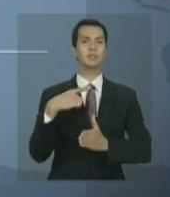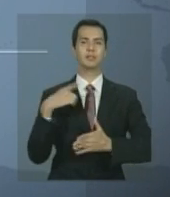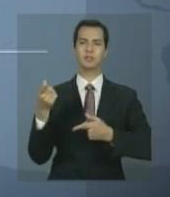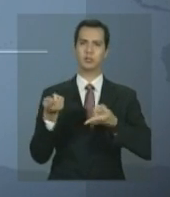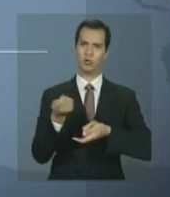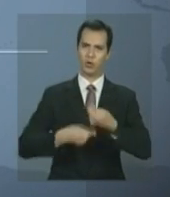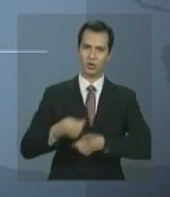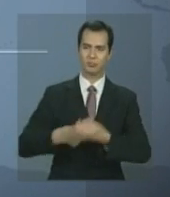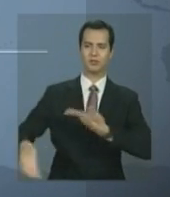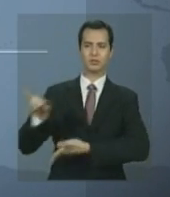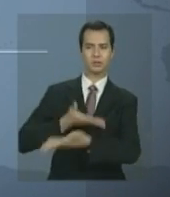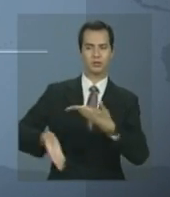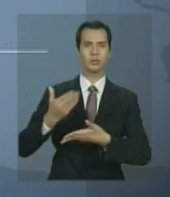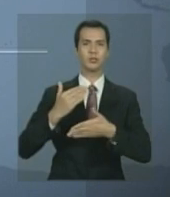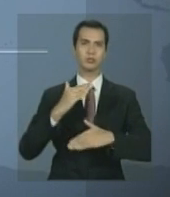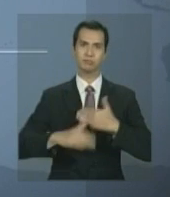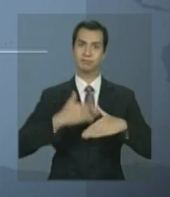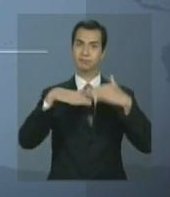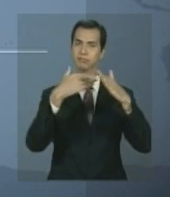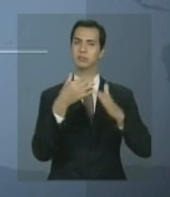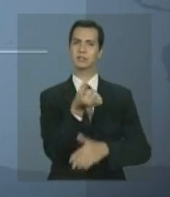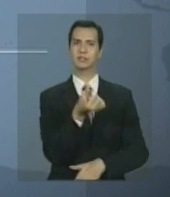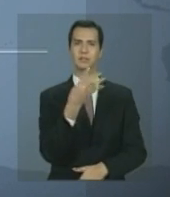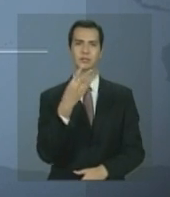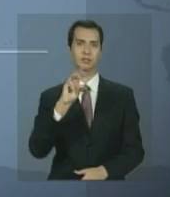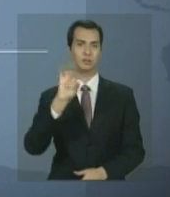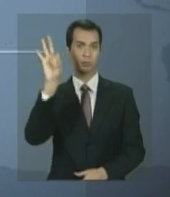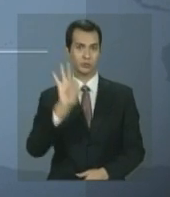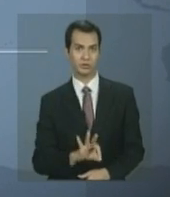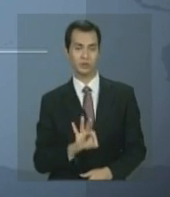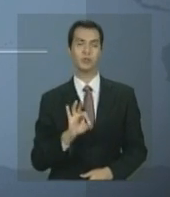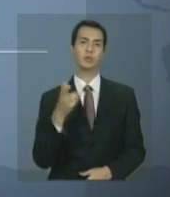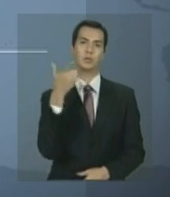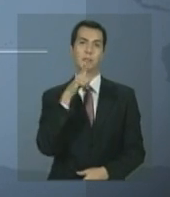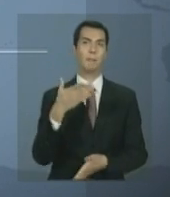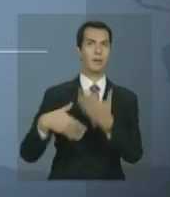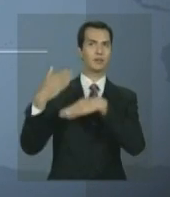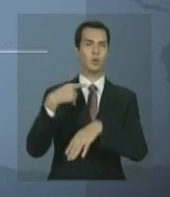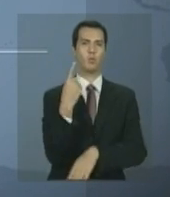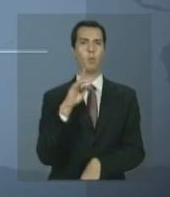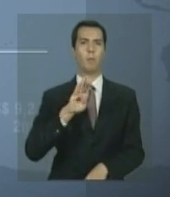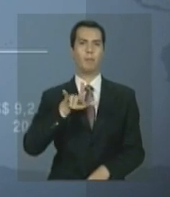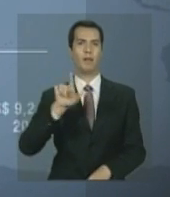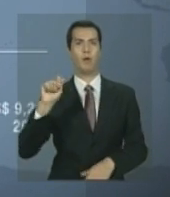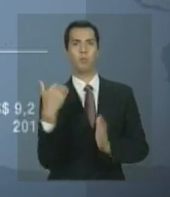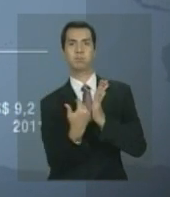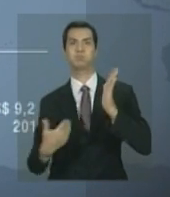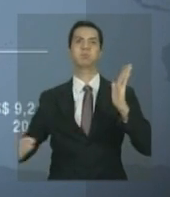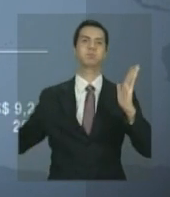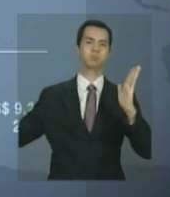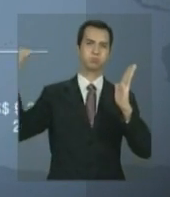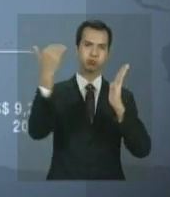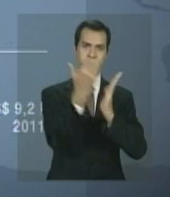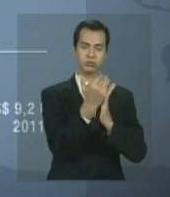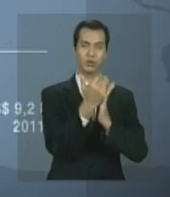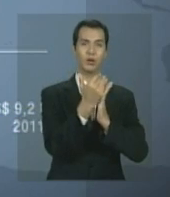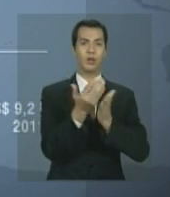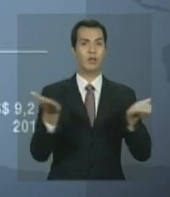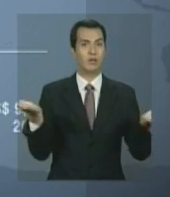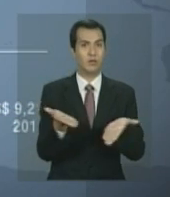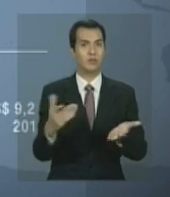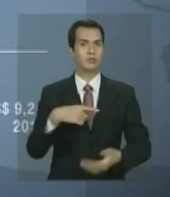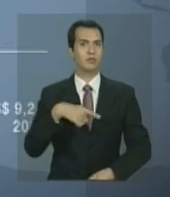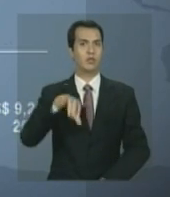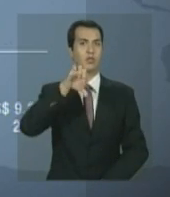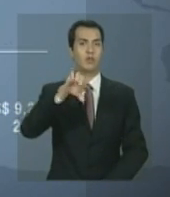de 630% nos últimos 8 anos, passando de 1 bilhão e 200 milhões de dólares em 2002 para mais